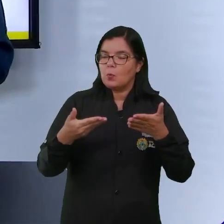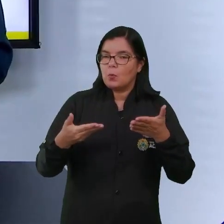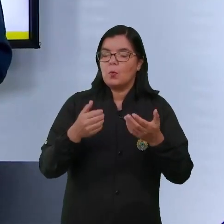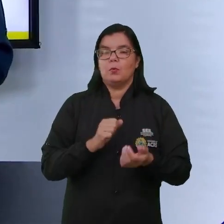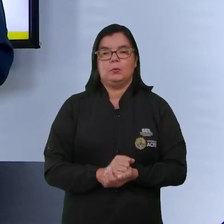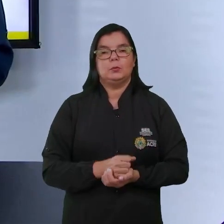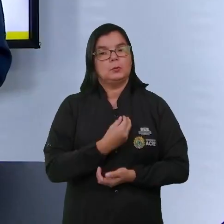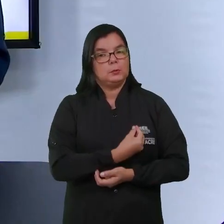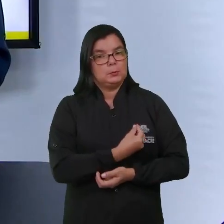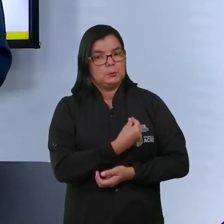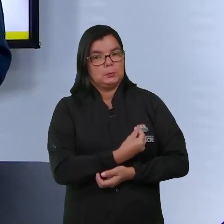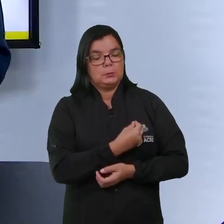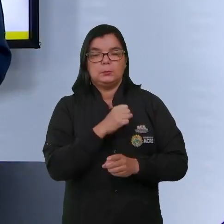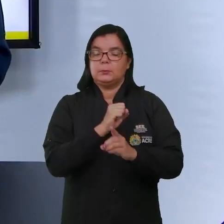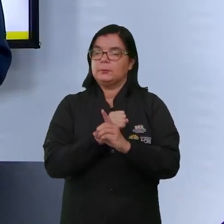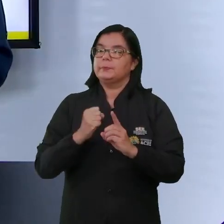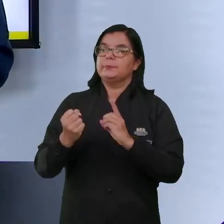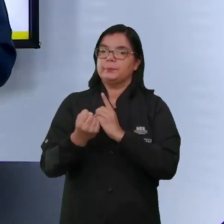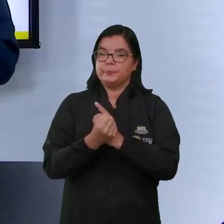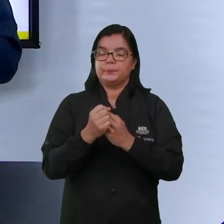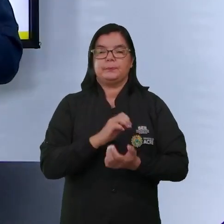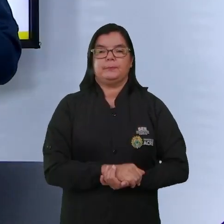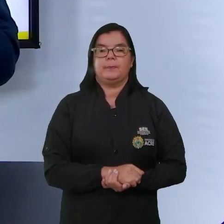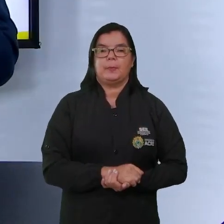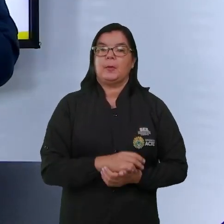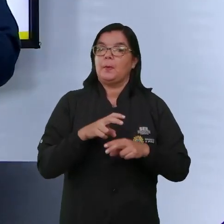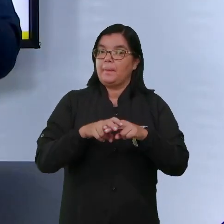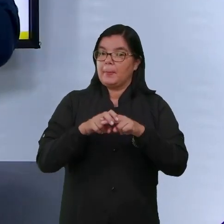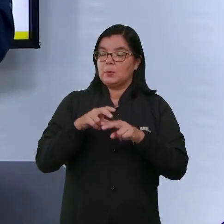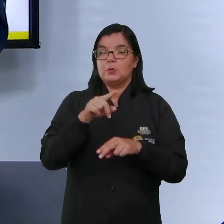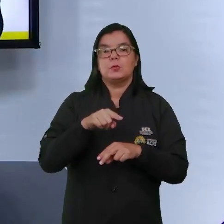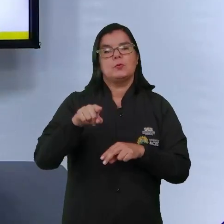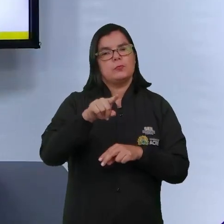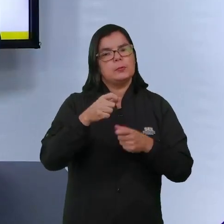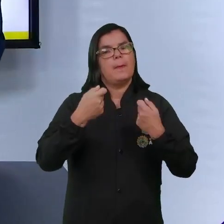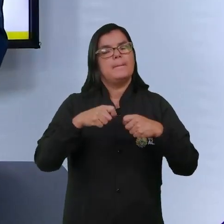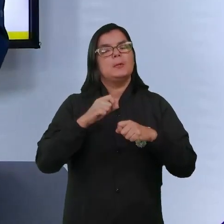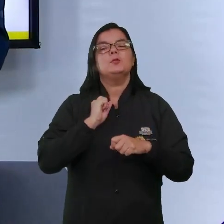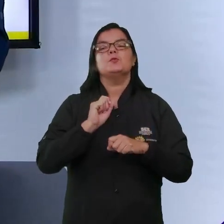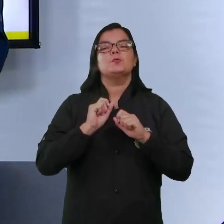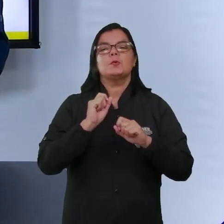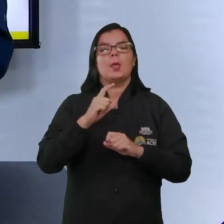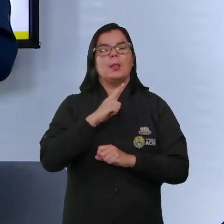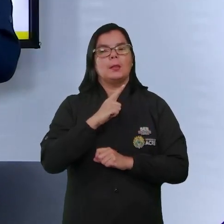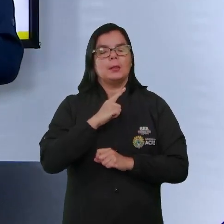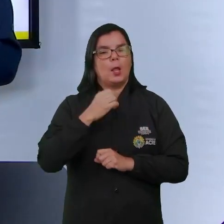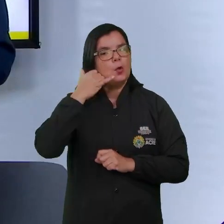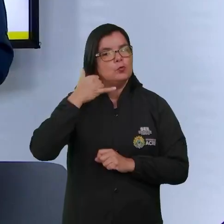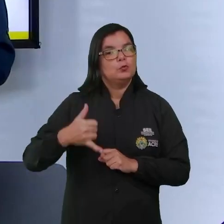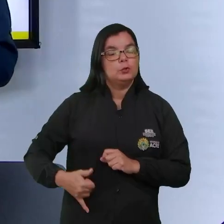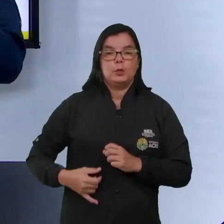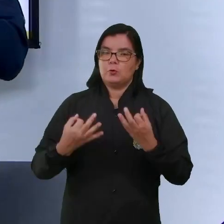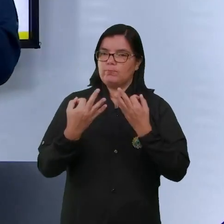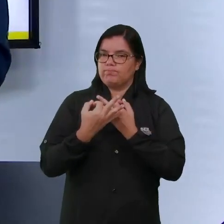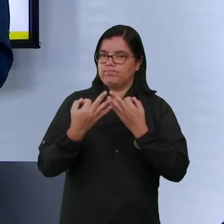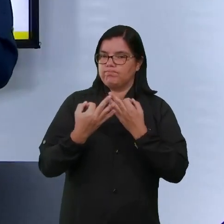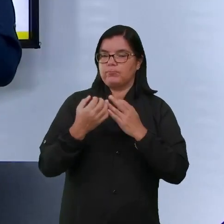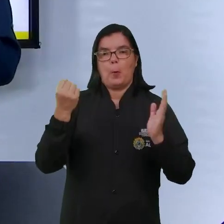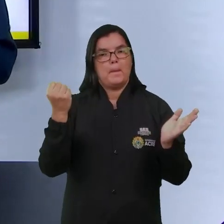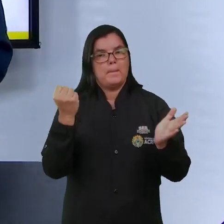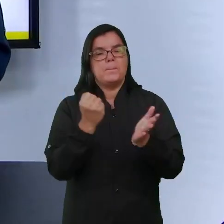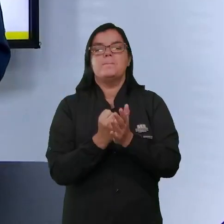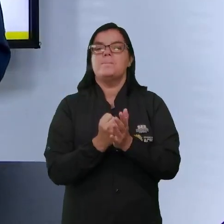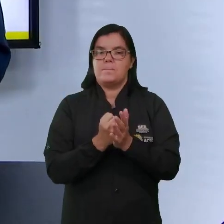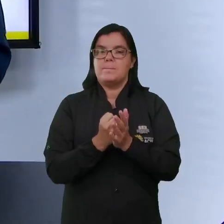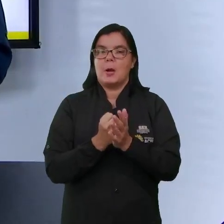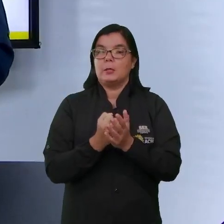então existentes na sociedade. Por isso que você precisa adquirir o celular de excelência, da marca que é a